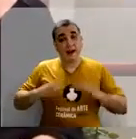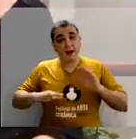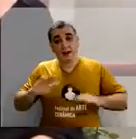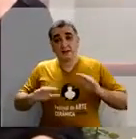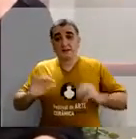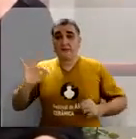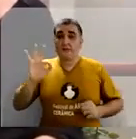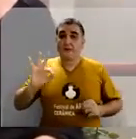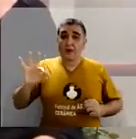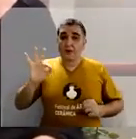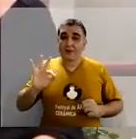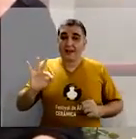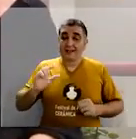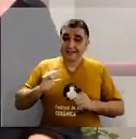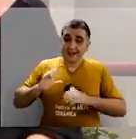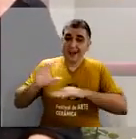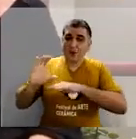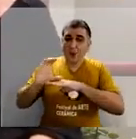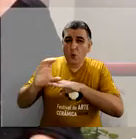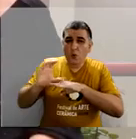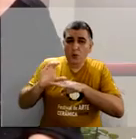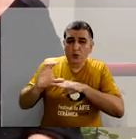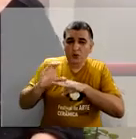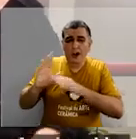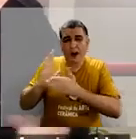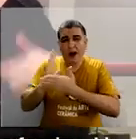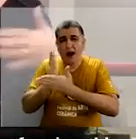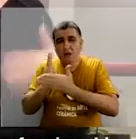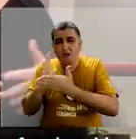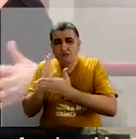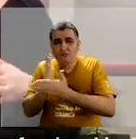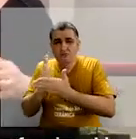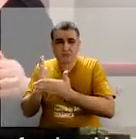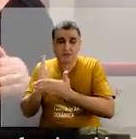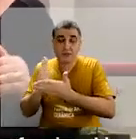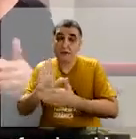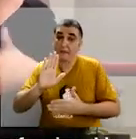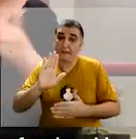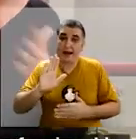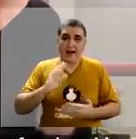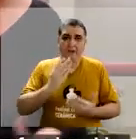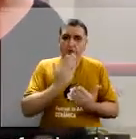em universidades ou coisas assim, não existem escolas formais. Então você acaba